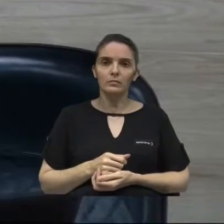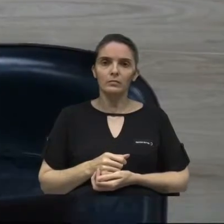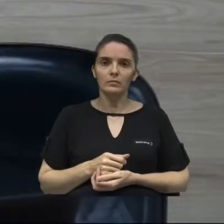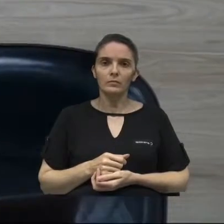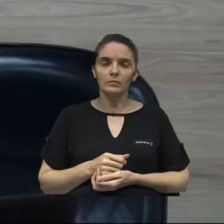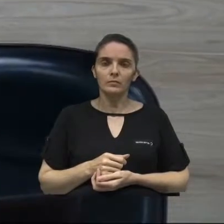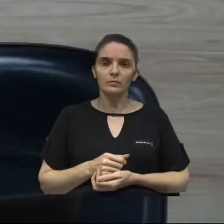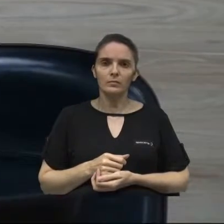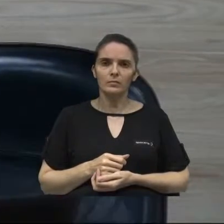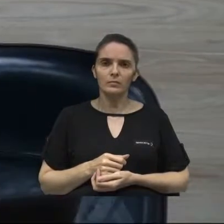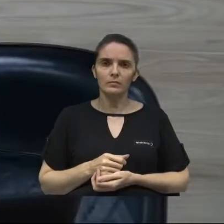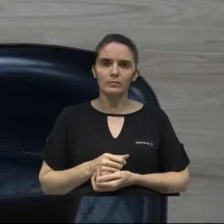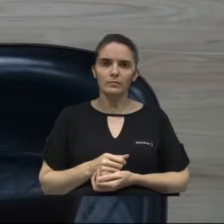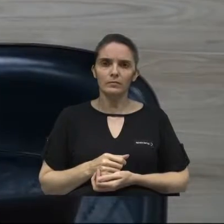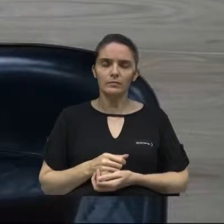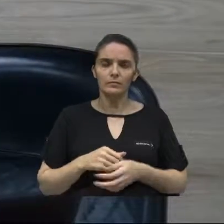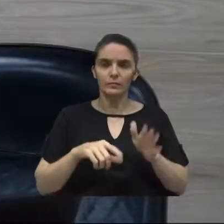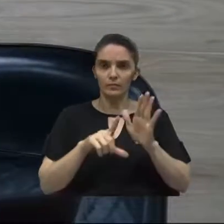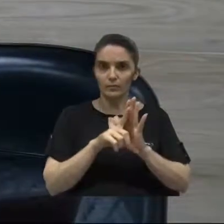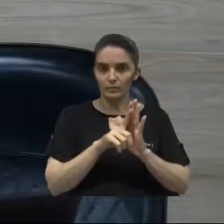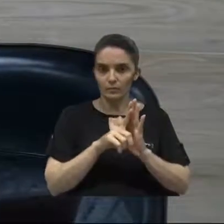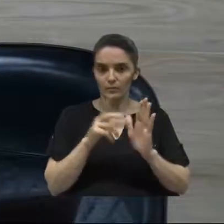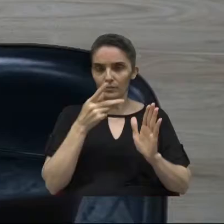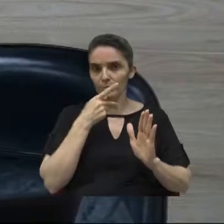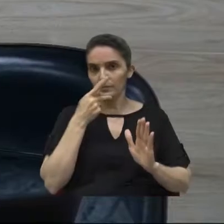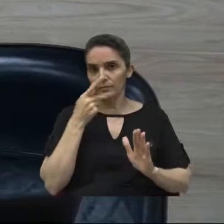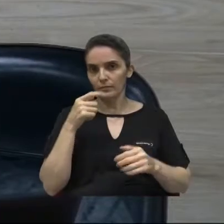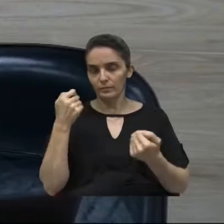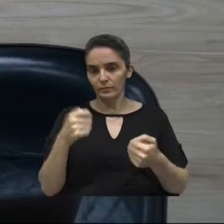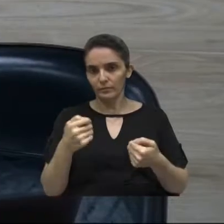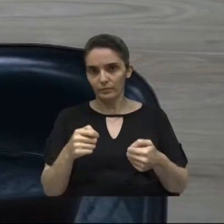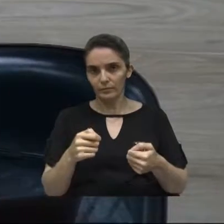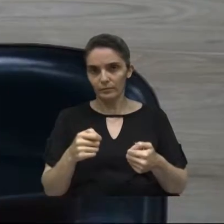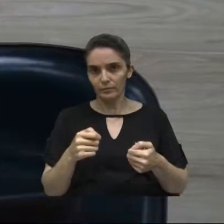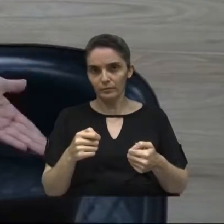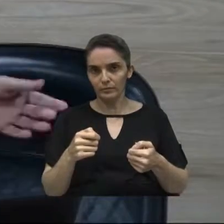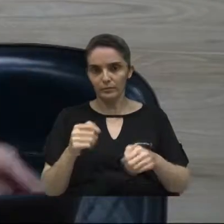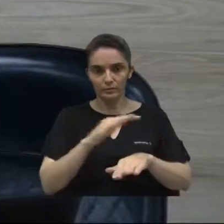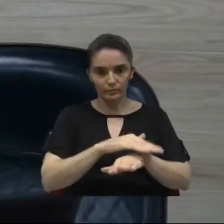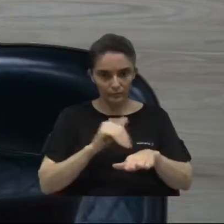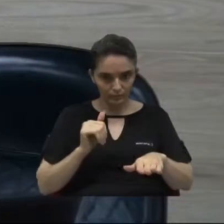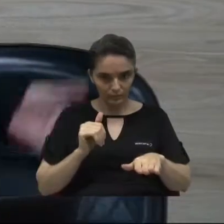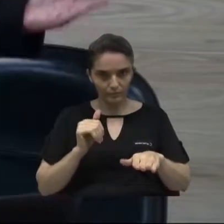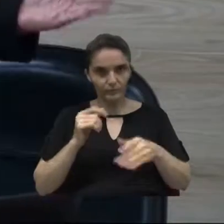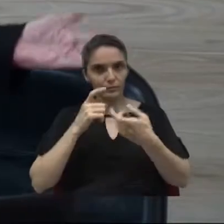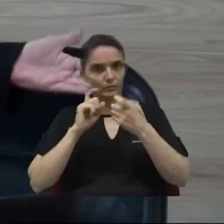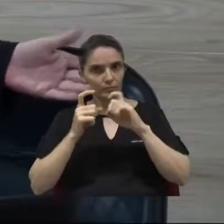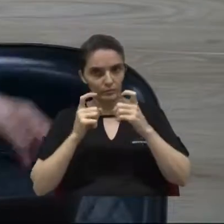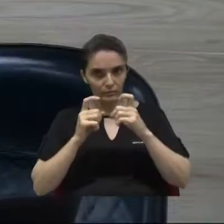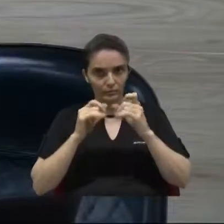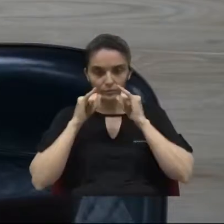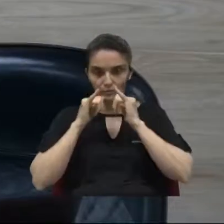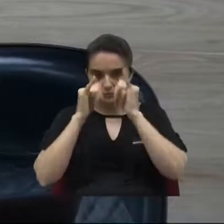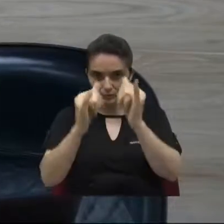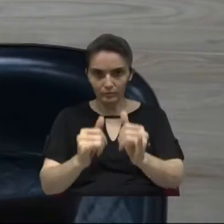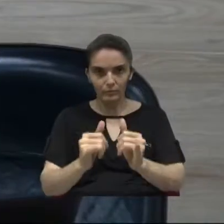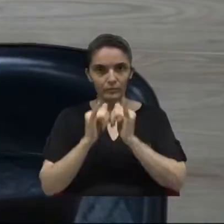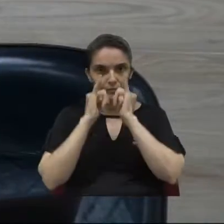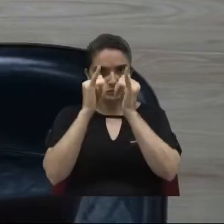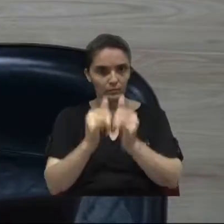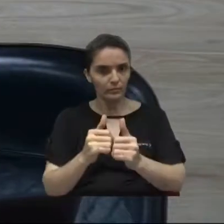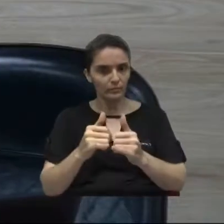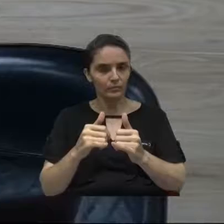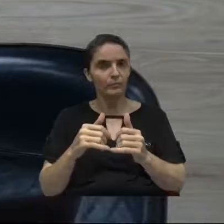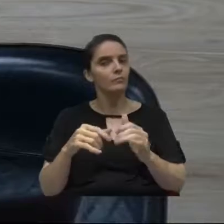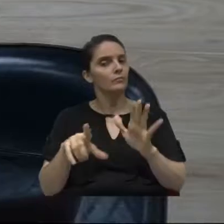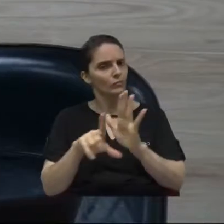momento, prevê que tem que ser chamado à audiência pública com divulgação, a lei foi feita para ser